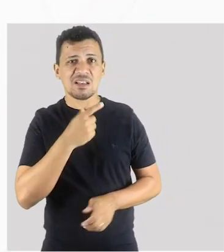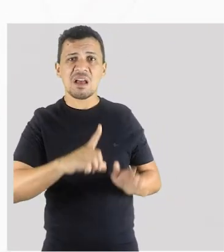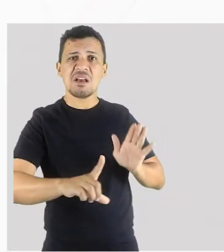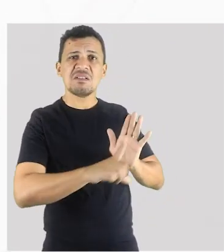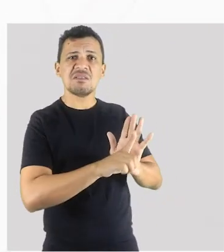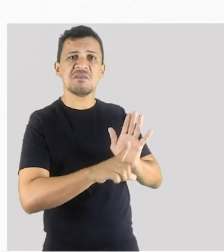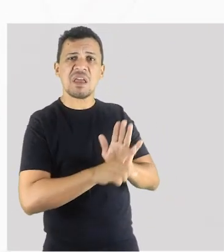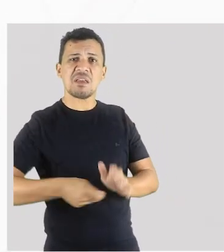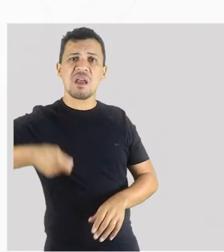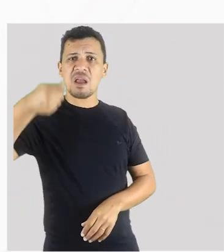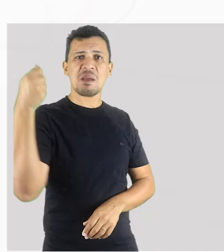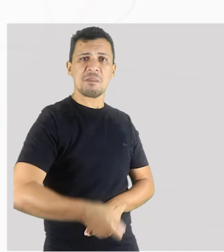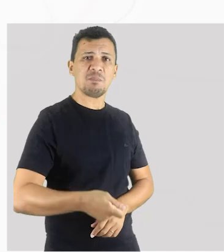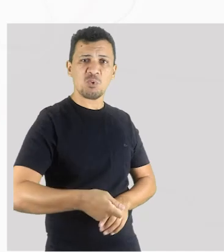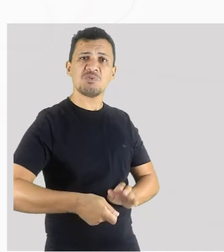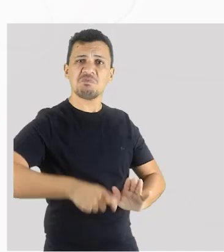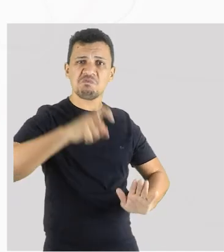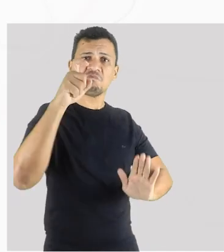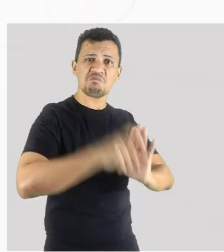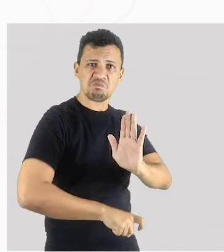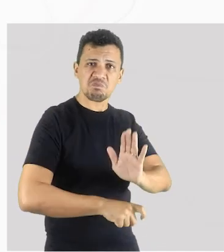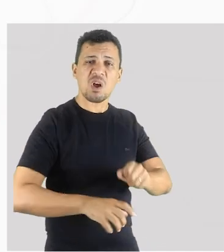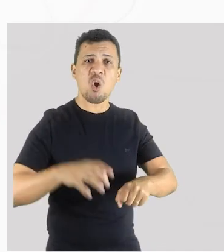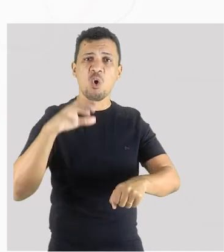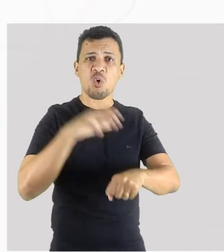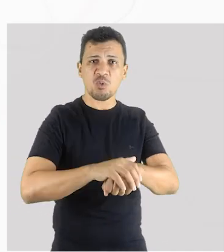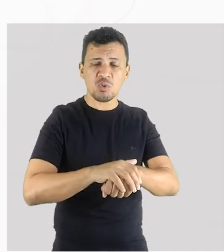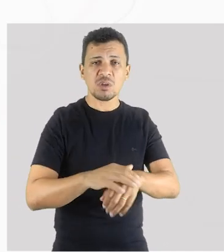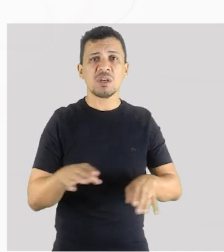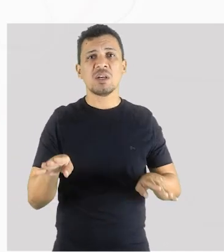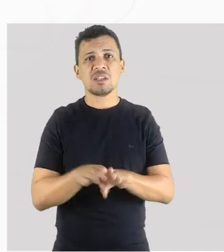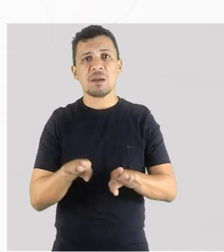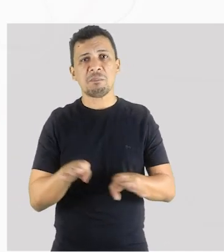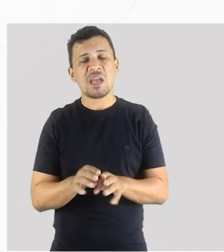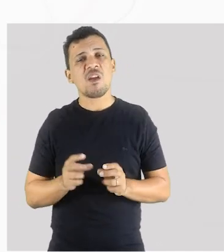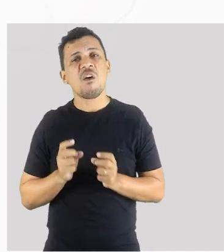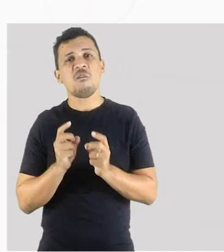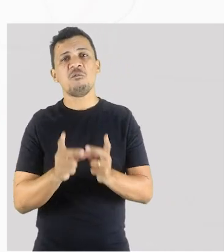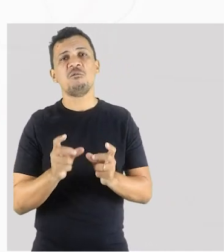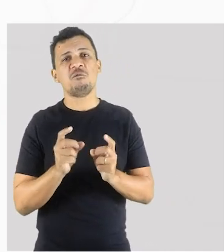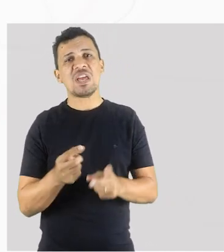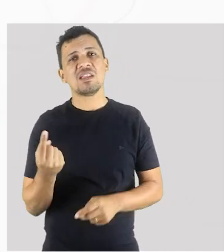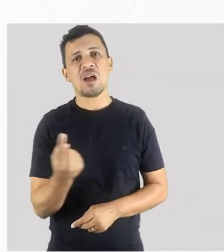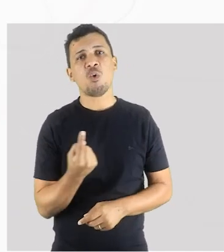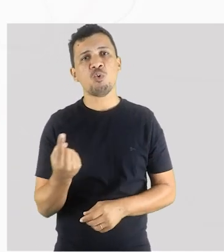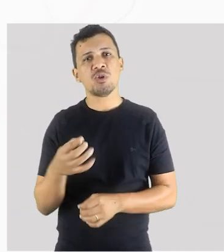os impostos nas colônias e estabeleceram um monopólio sobre a venda de chá. E em